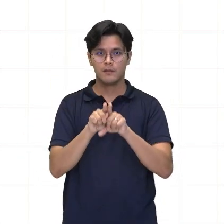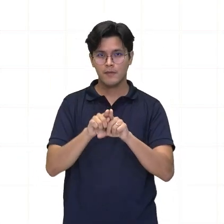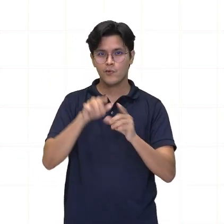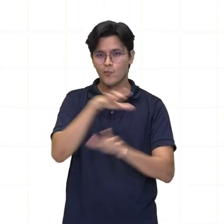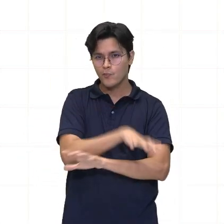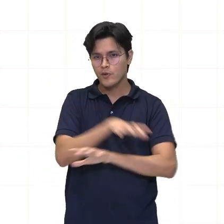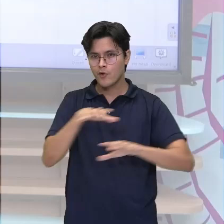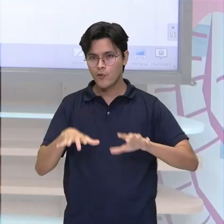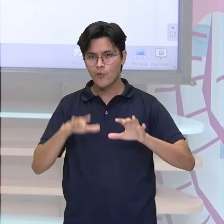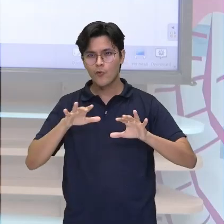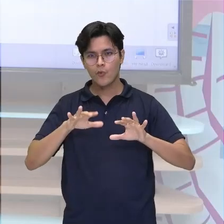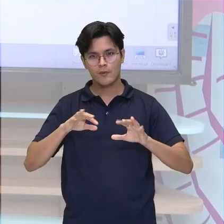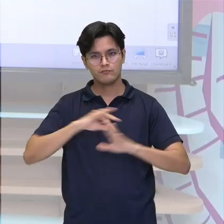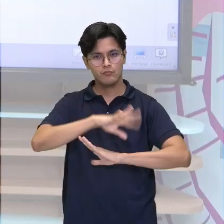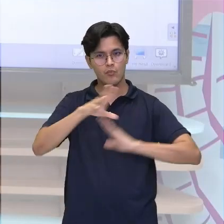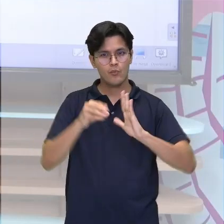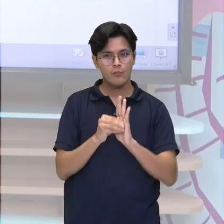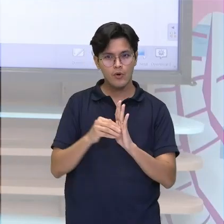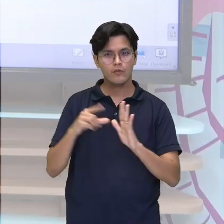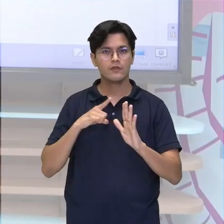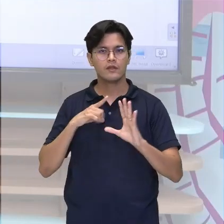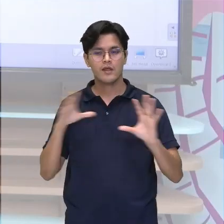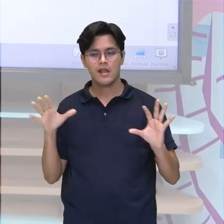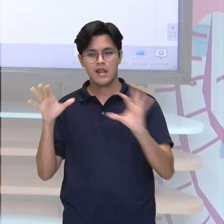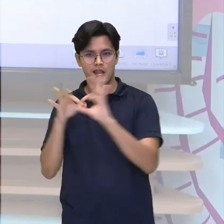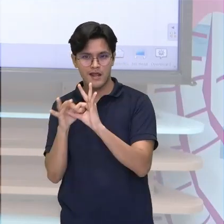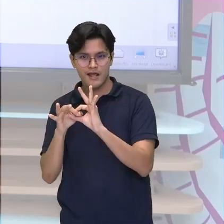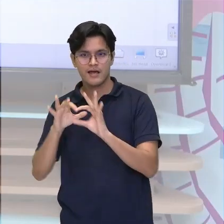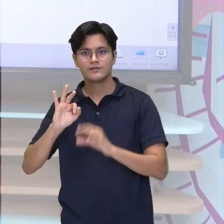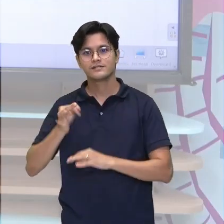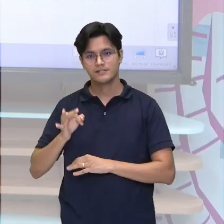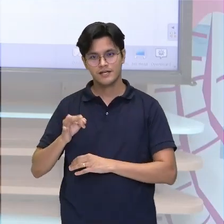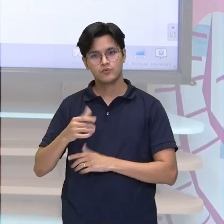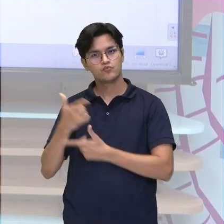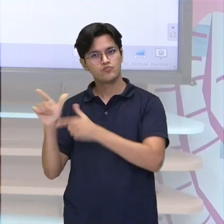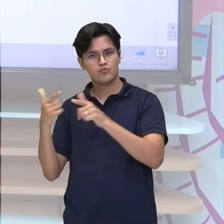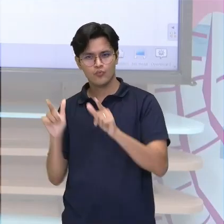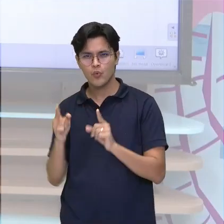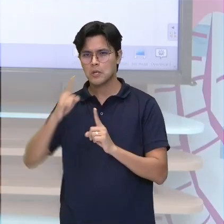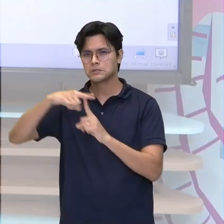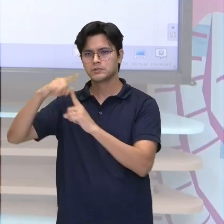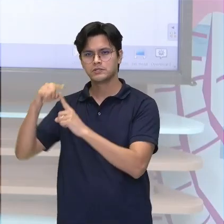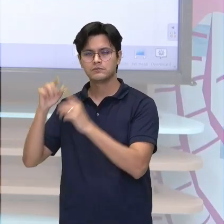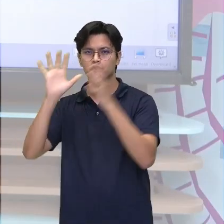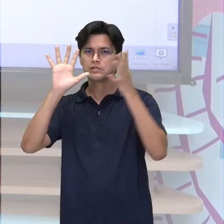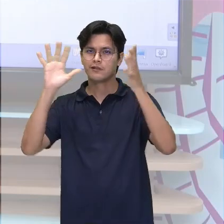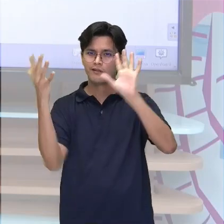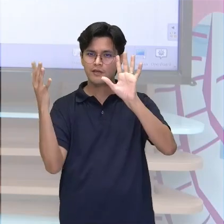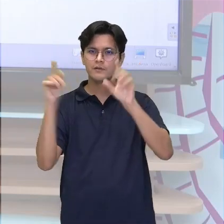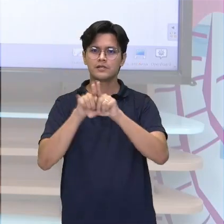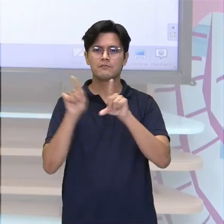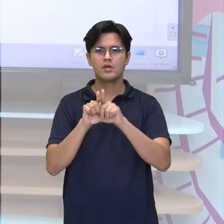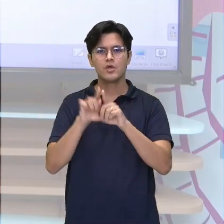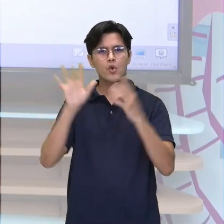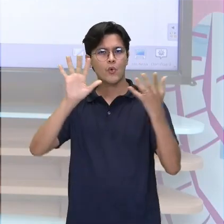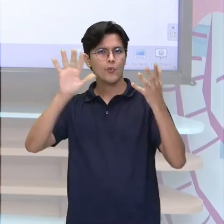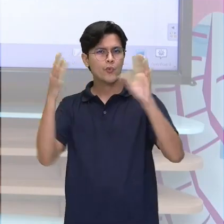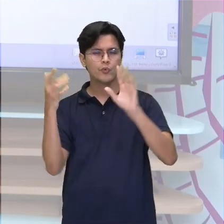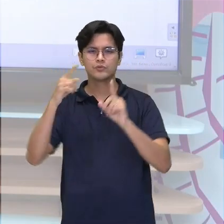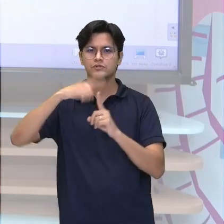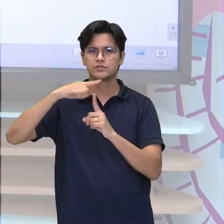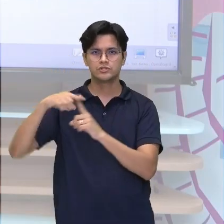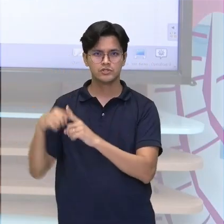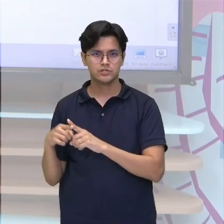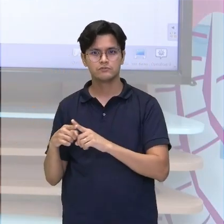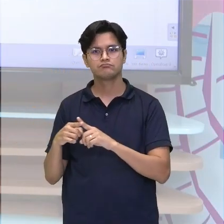biodiversidade, interligados, né, com outros tipos de clima, com outras vegetações. E aí, nós falamos